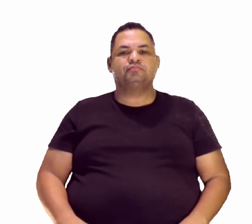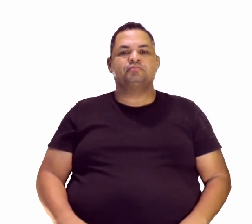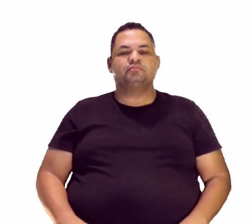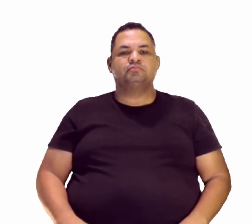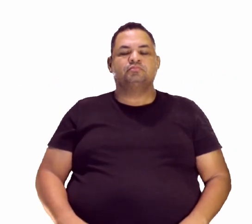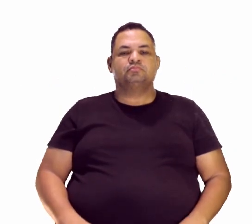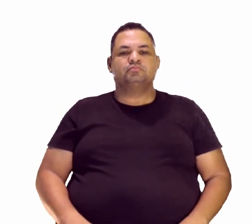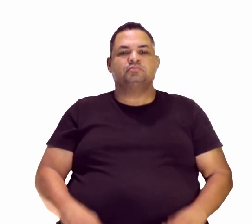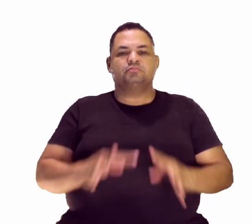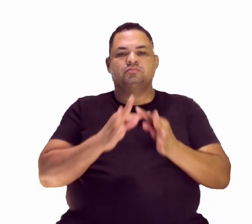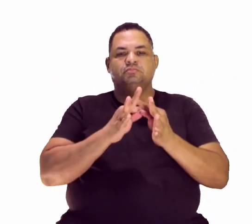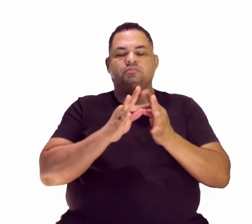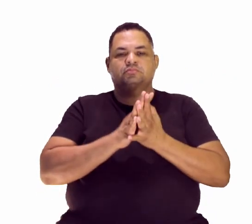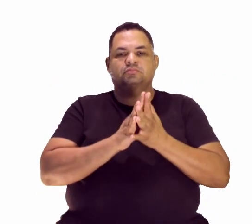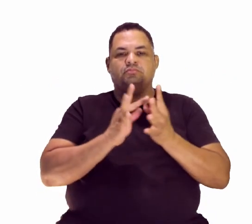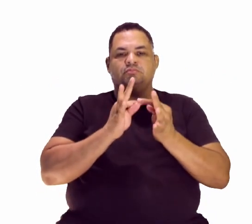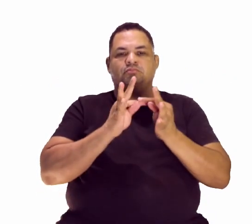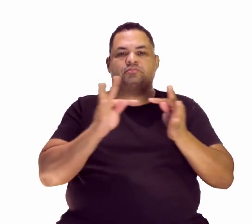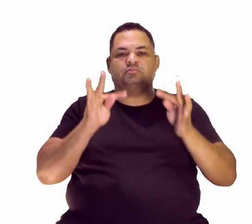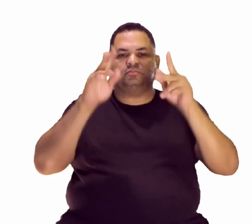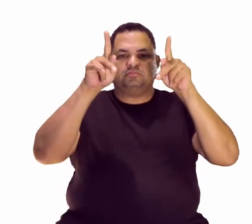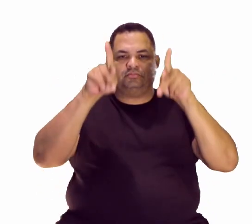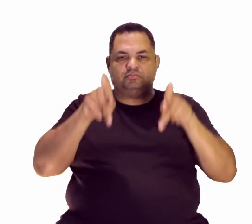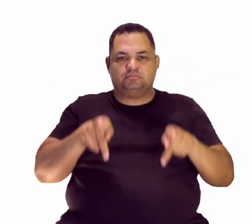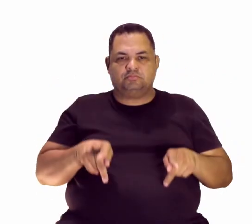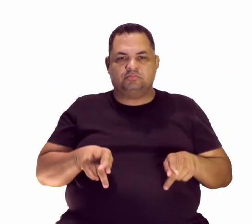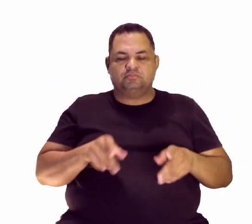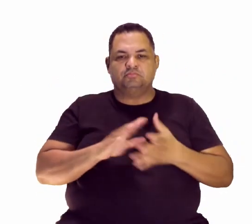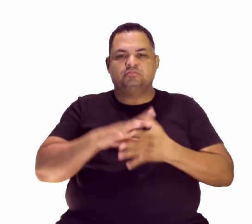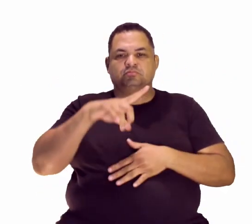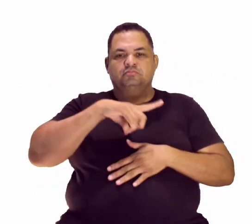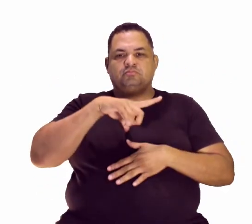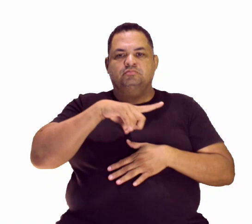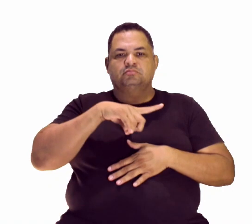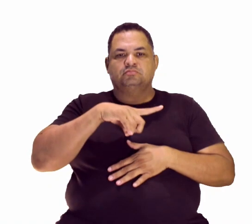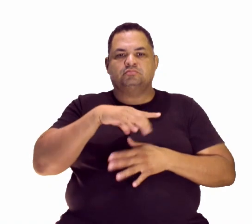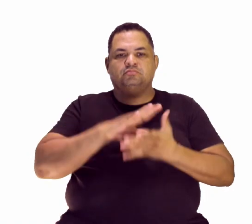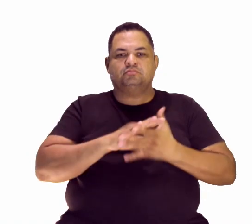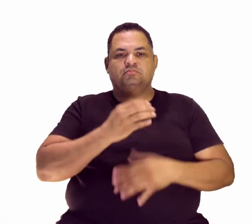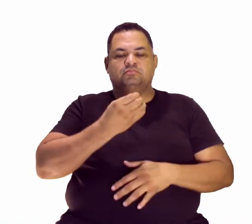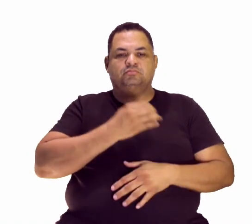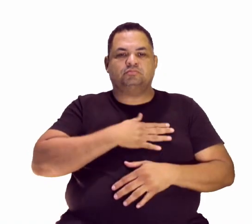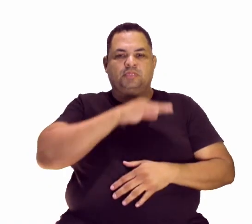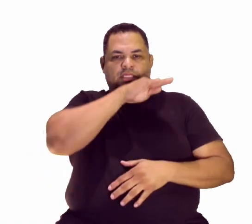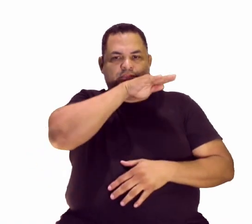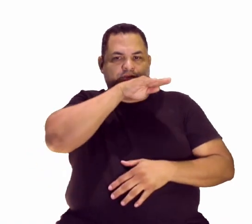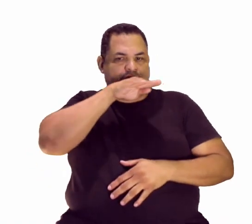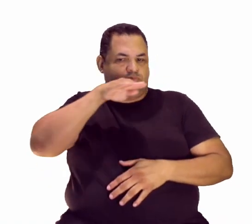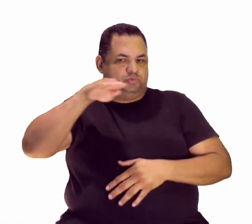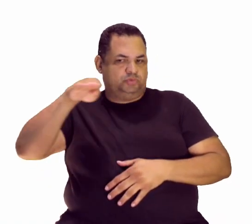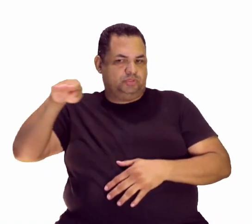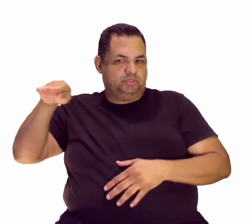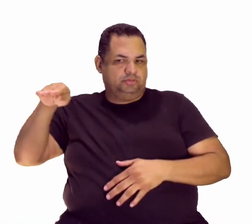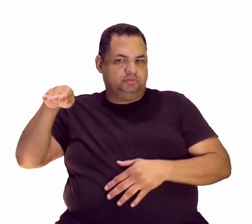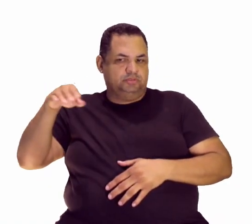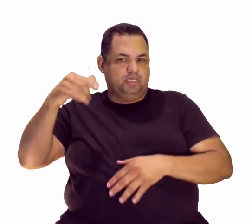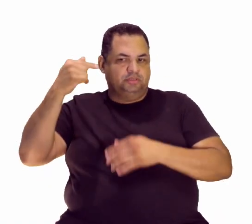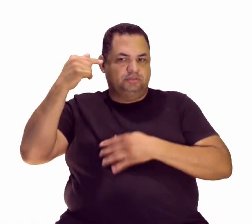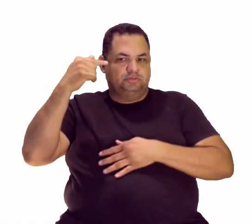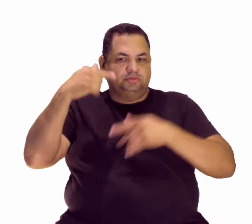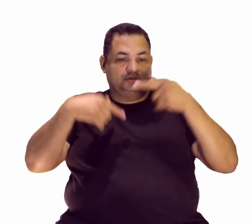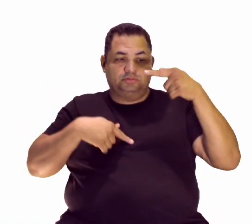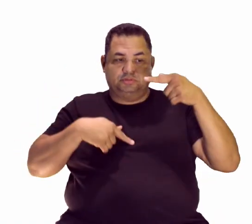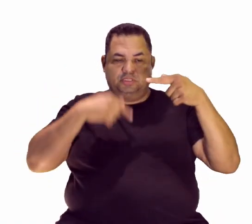em uma tabela periódica, você pode conferir, meu caro aluno, existem 7 linhas